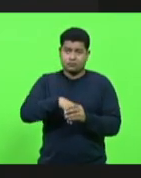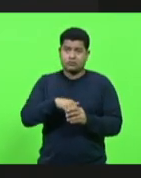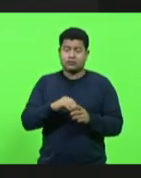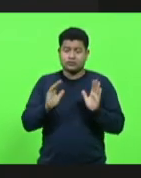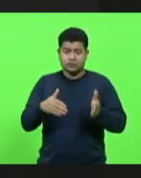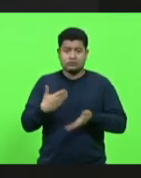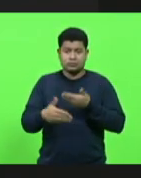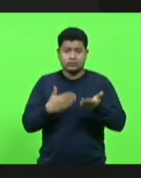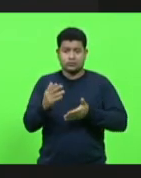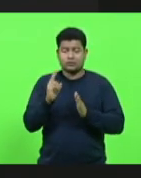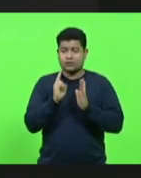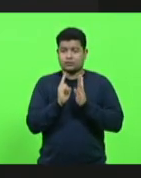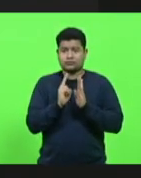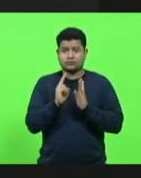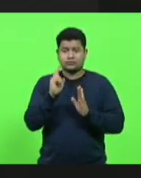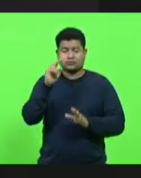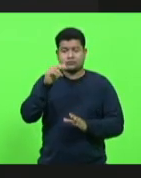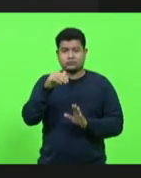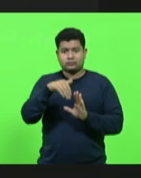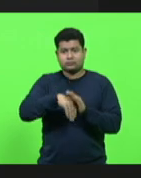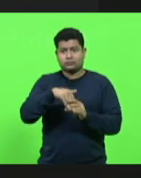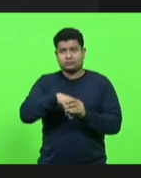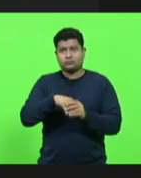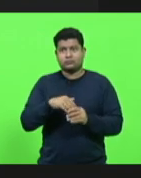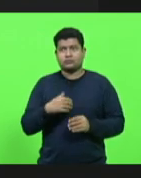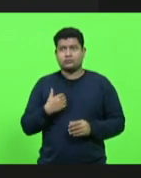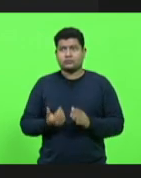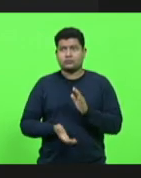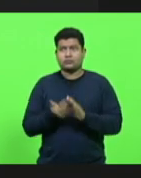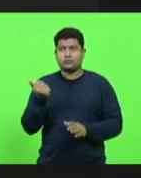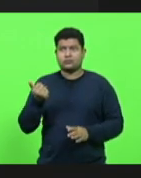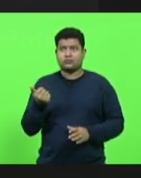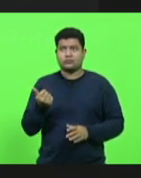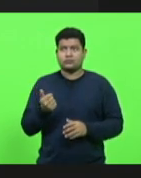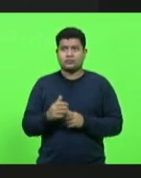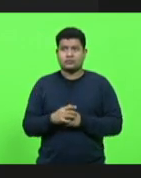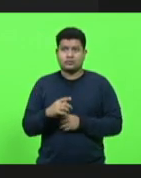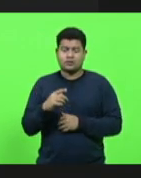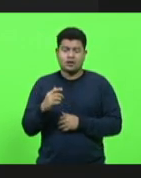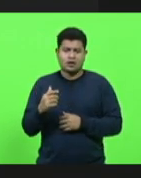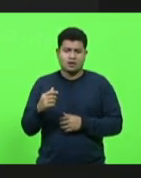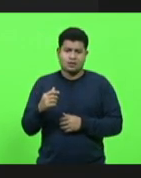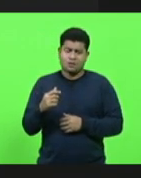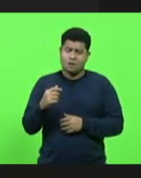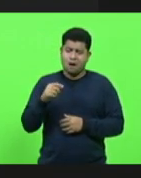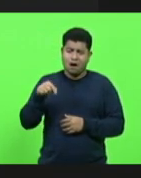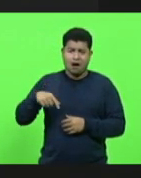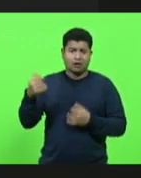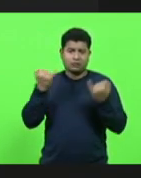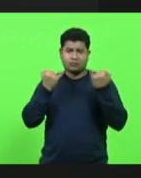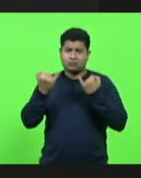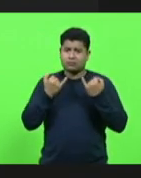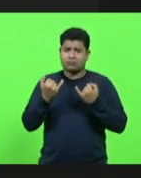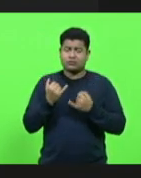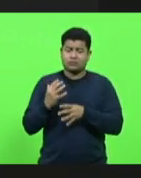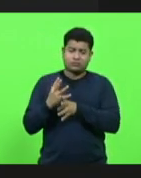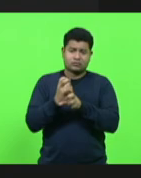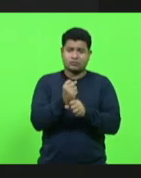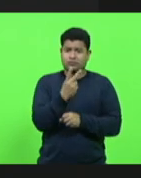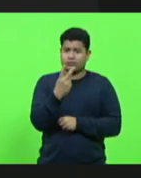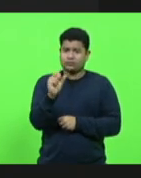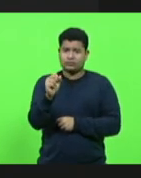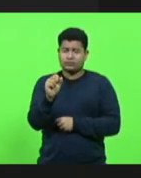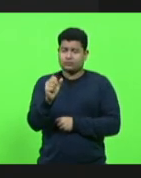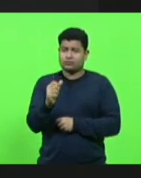votação. Não tem mais como retirar a matéria. Deputado, a informação é que não temos 28 deputados presentes. Pela questão de ordem, nós não estamos